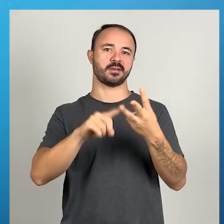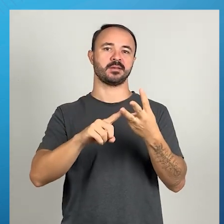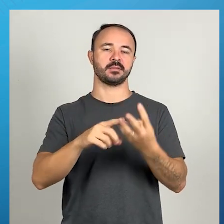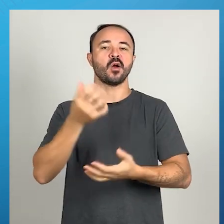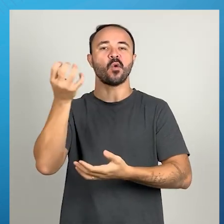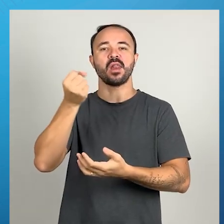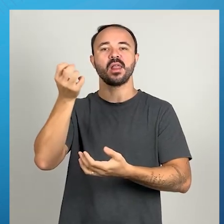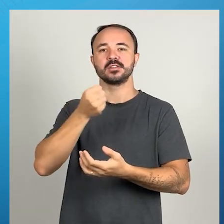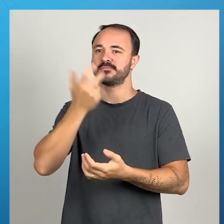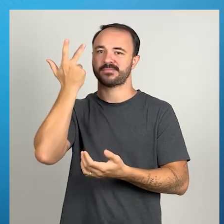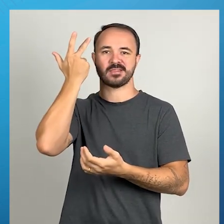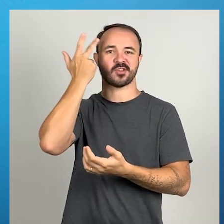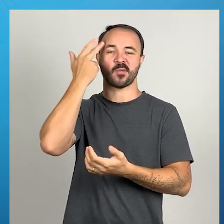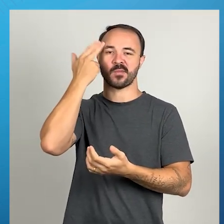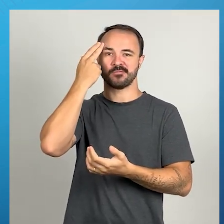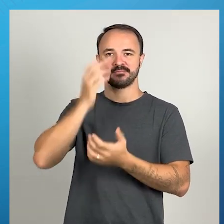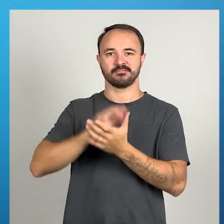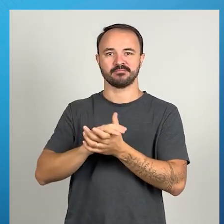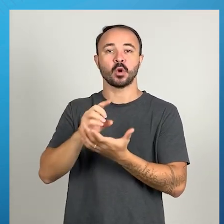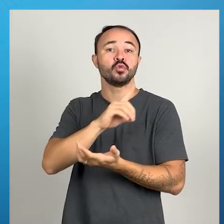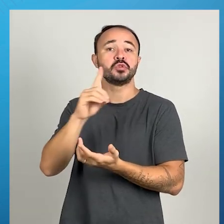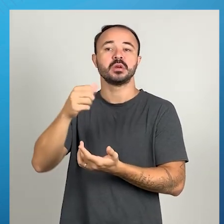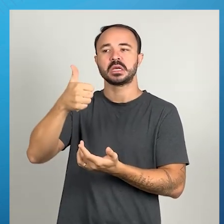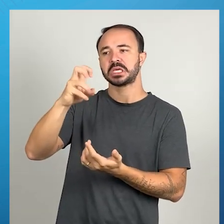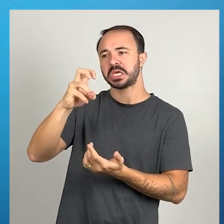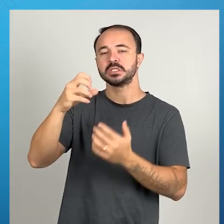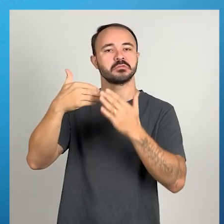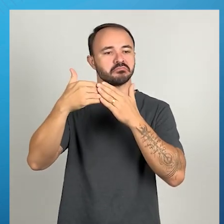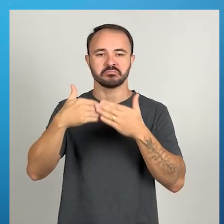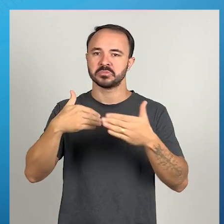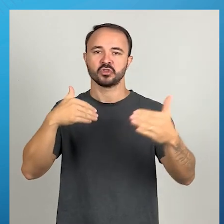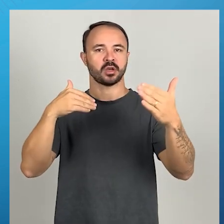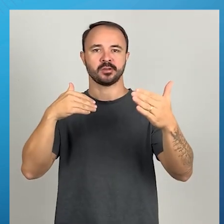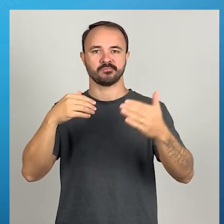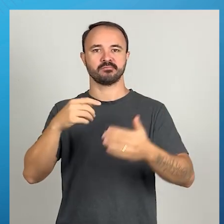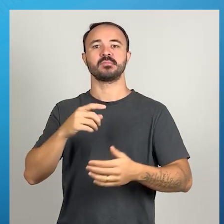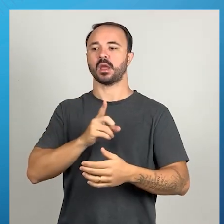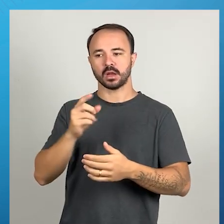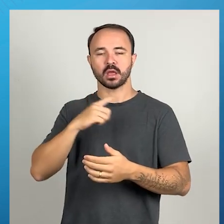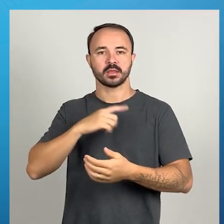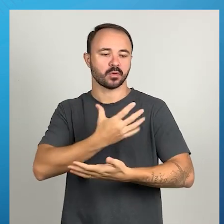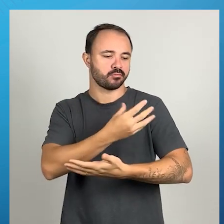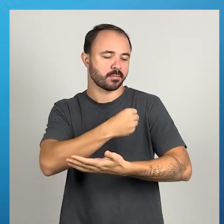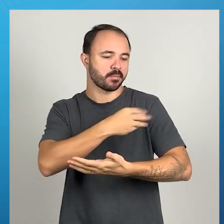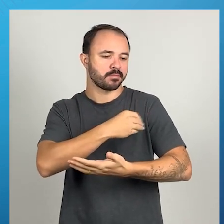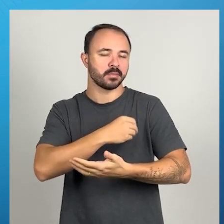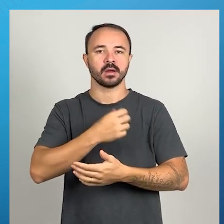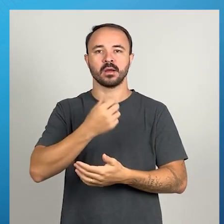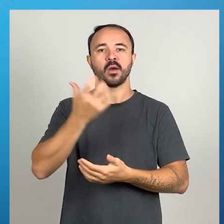que é depois do 15º dia, após o parto, né? Esse leite ele é rico em micro